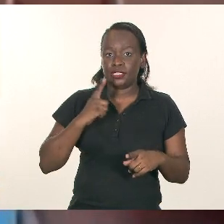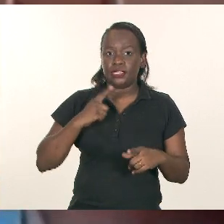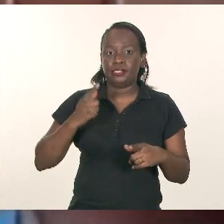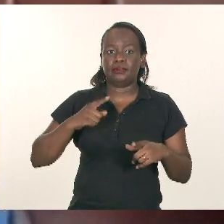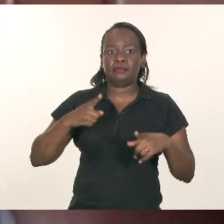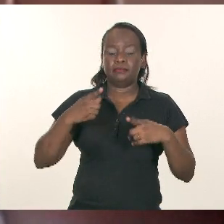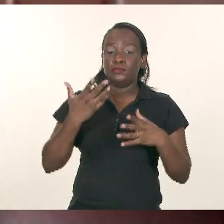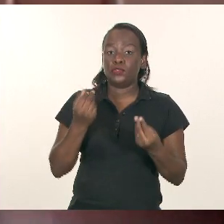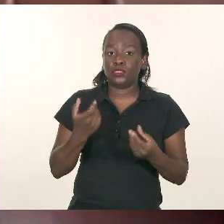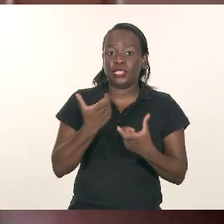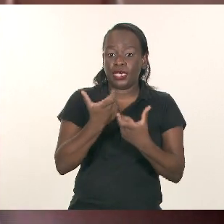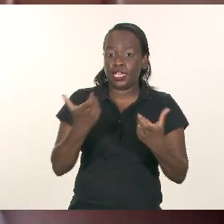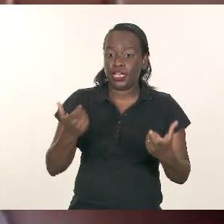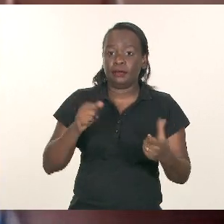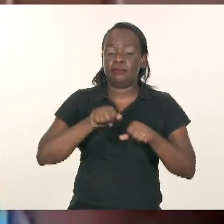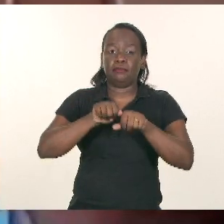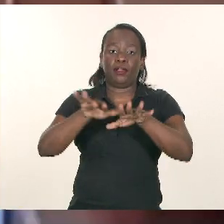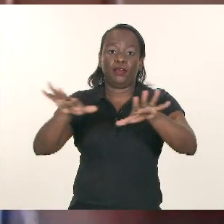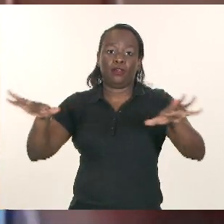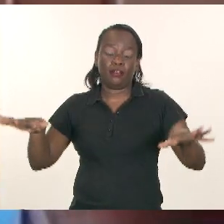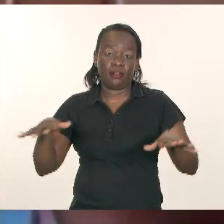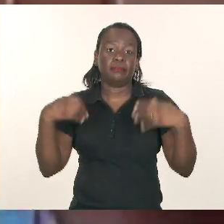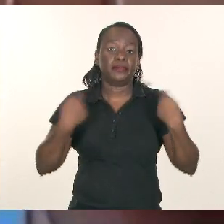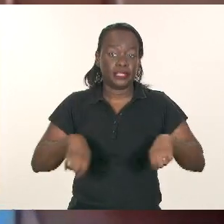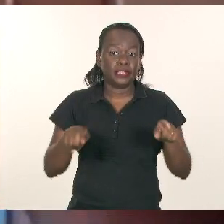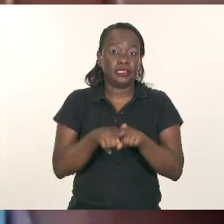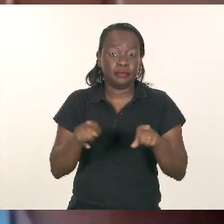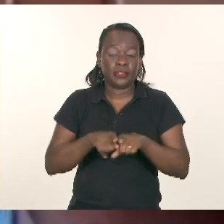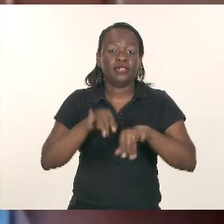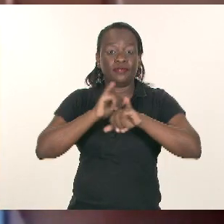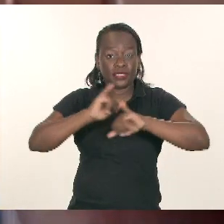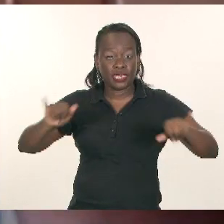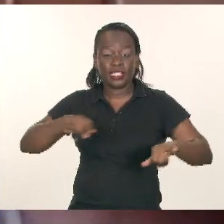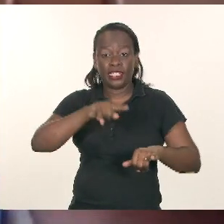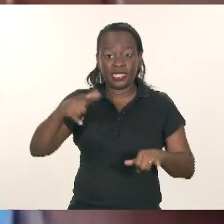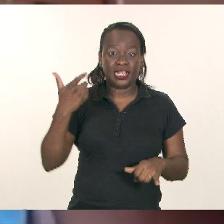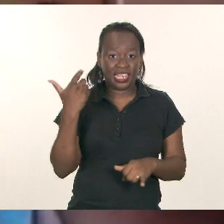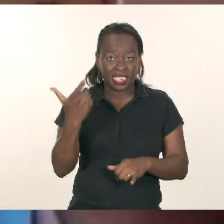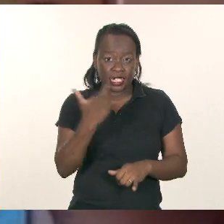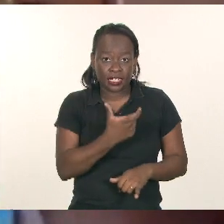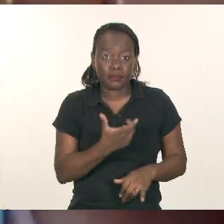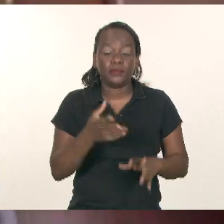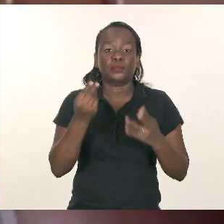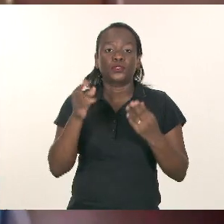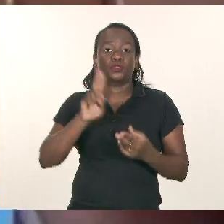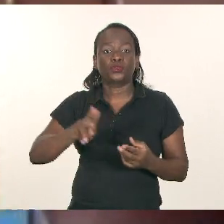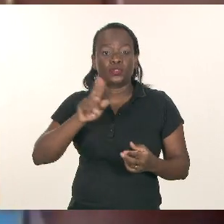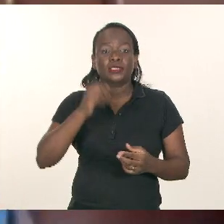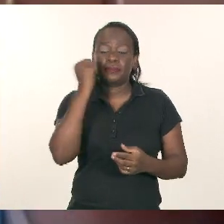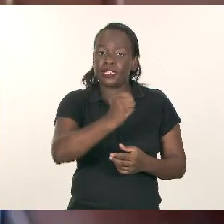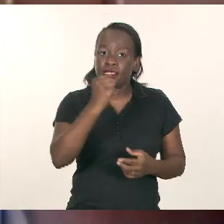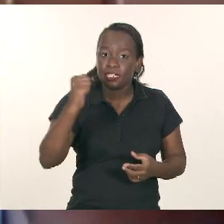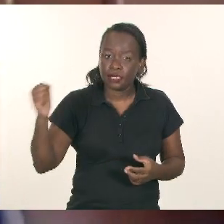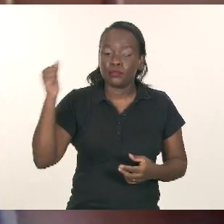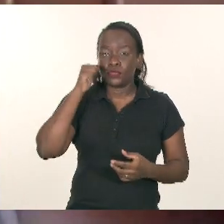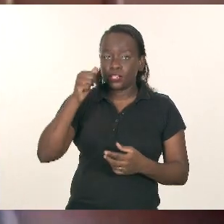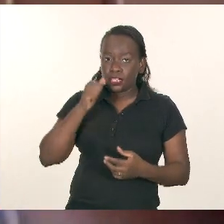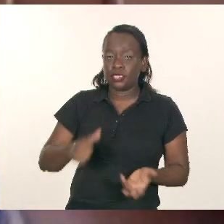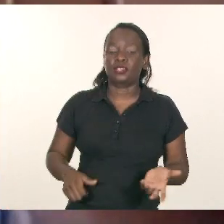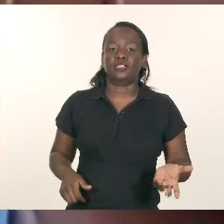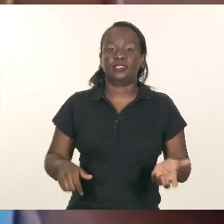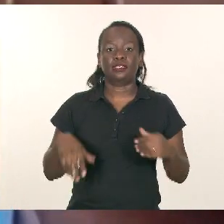profusão de armas na nossa sociedade. A gente precisa também dizer que essas armas são utilizadas para matar